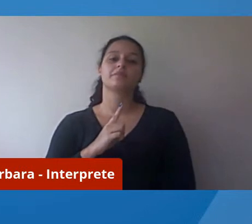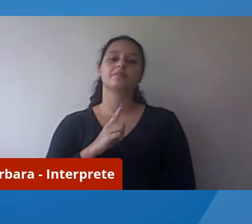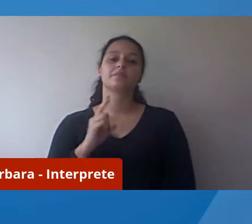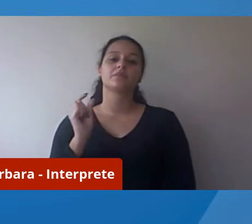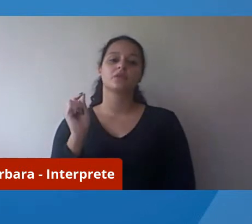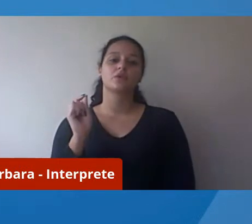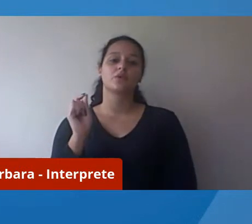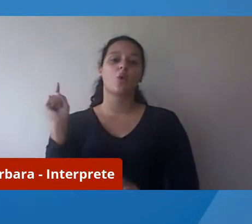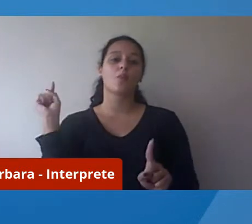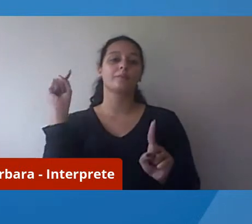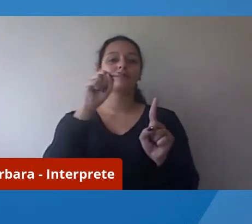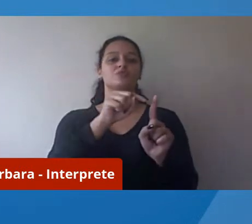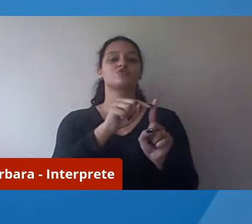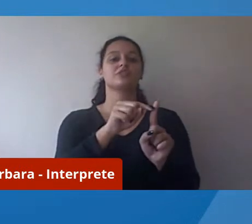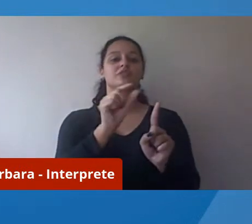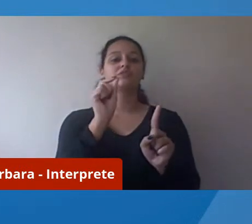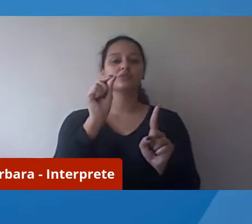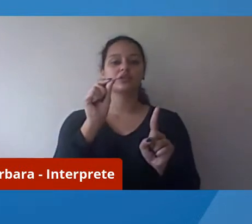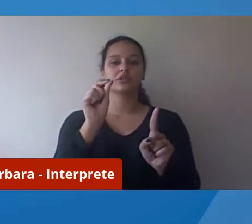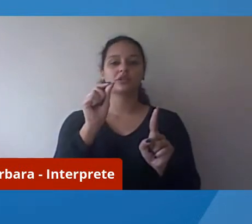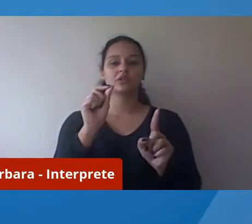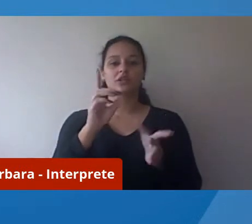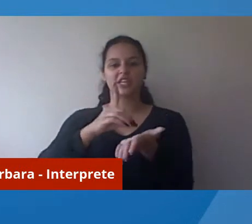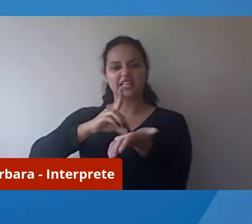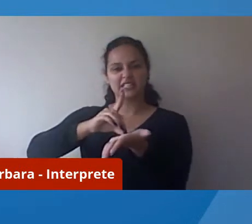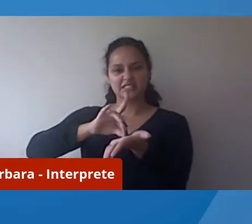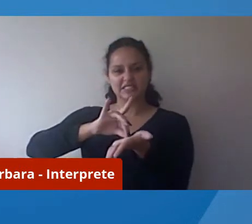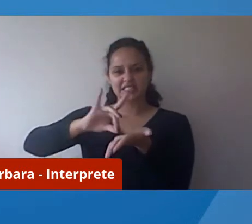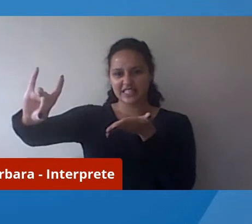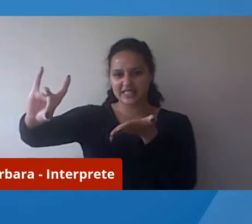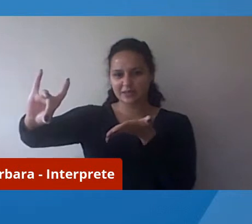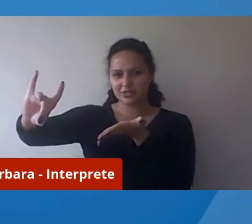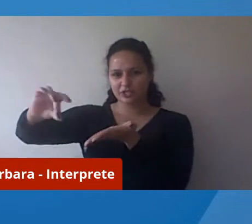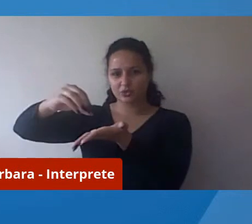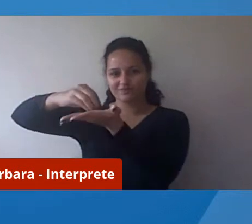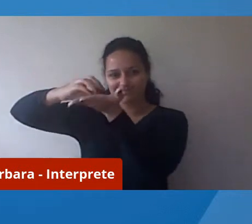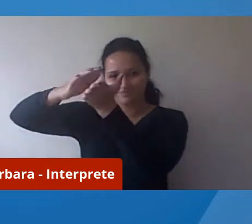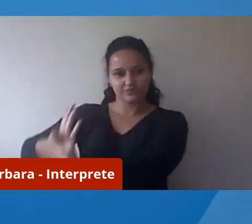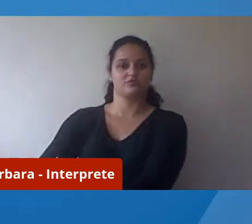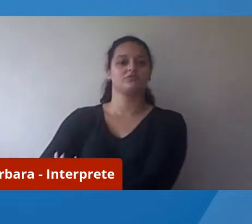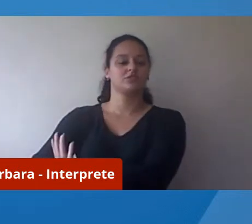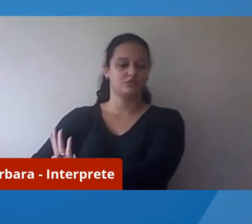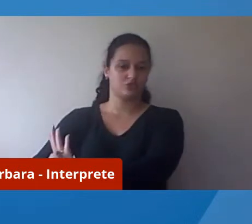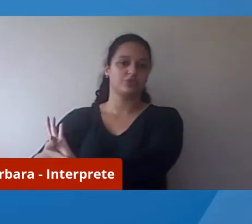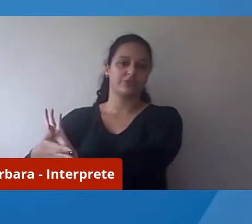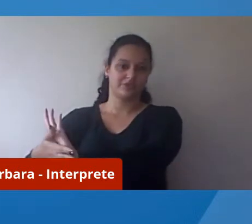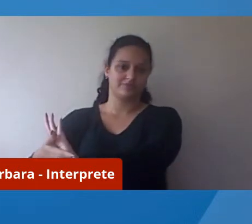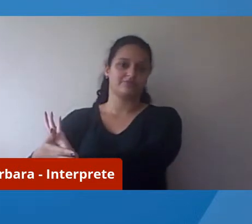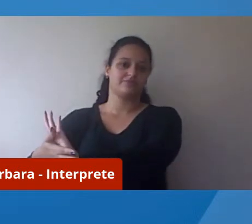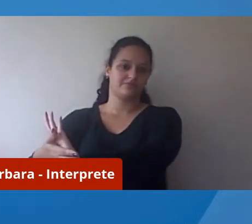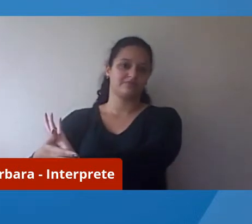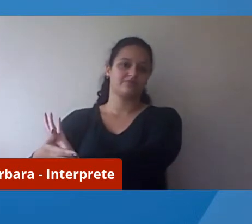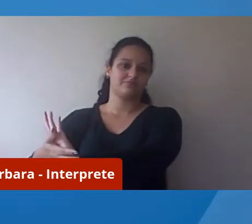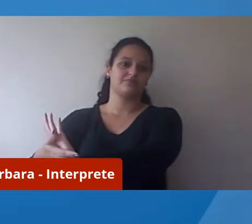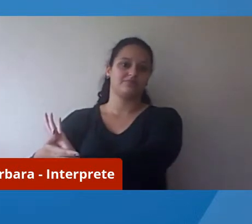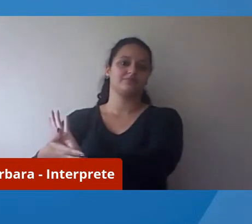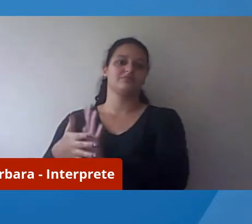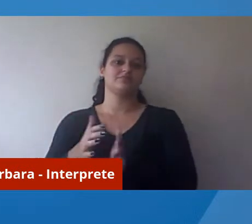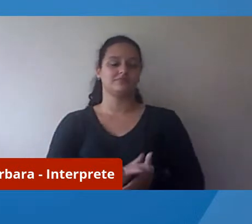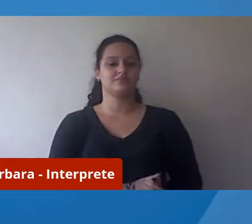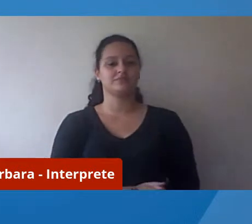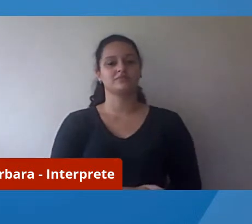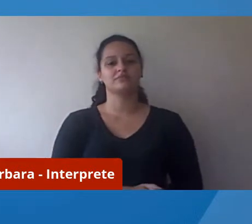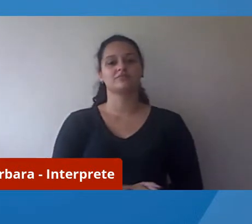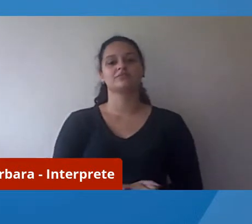exterminar os seus adversários. Né? Quer dizer, os seus adversários eram sistematicamente exterminados. Né?